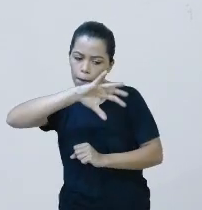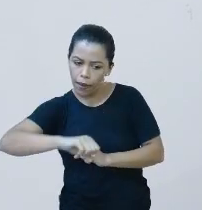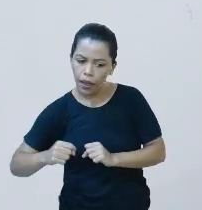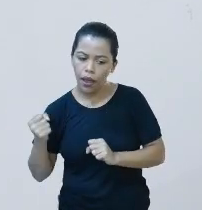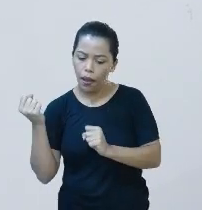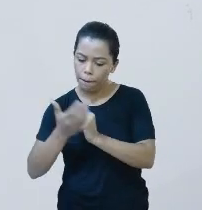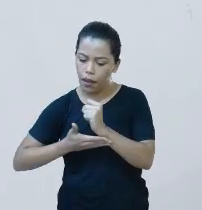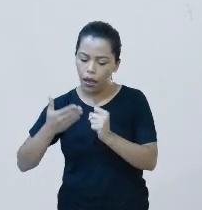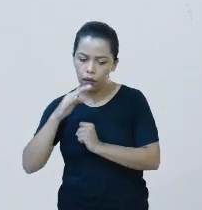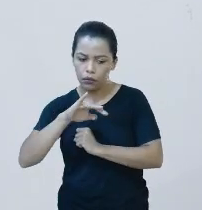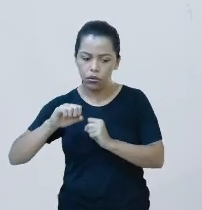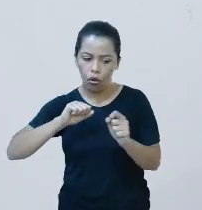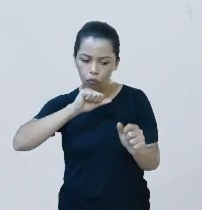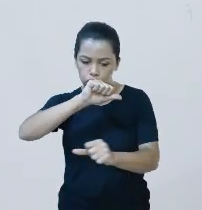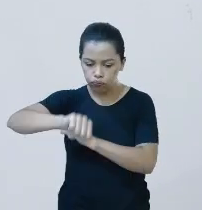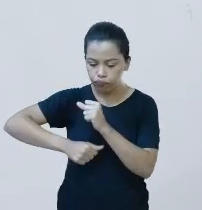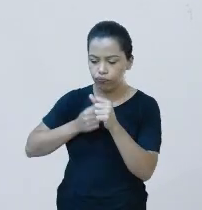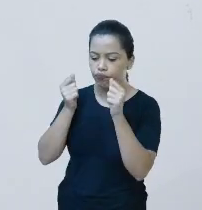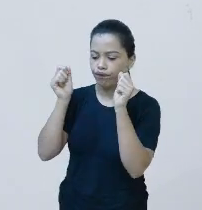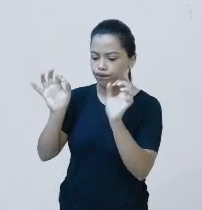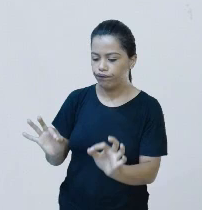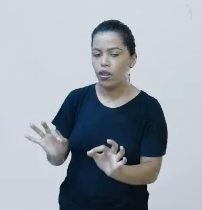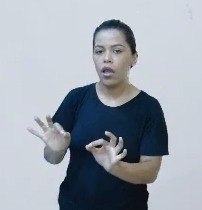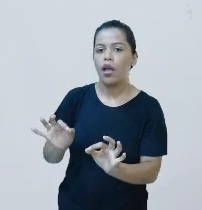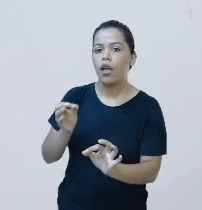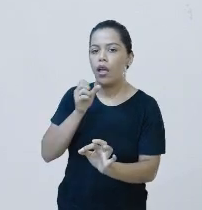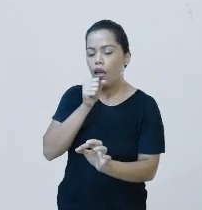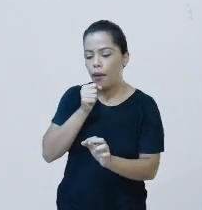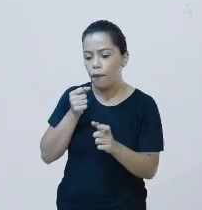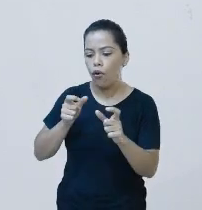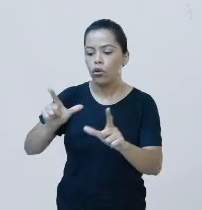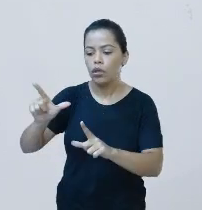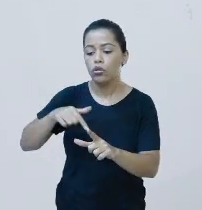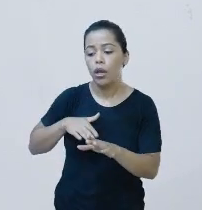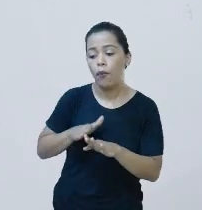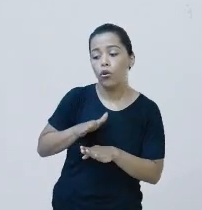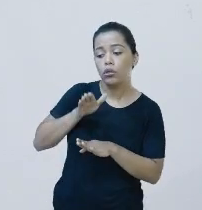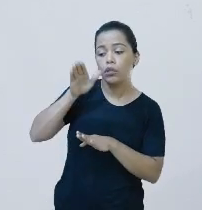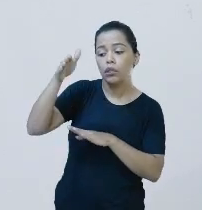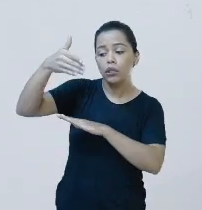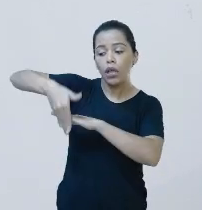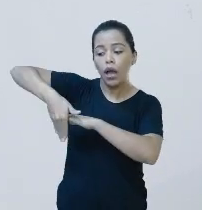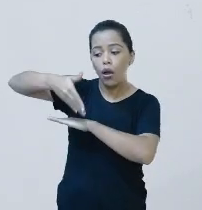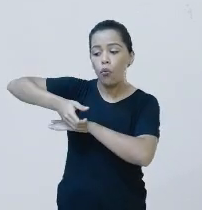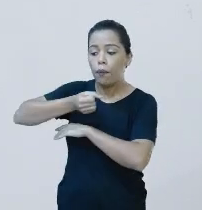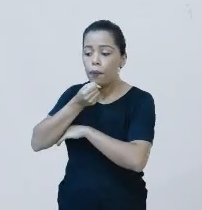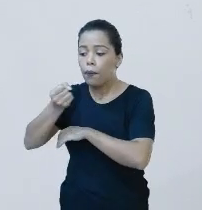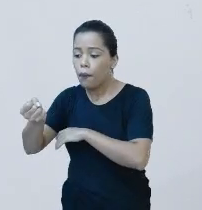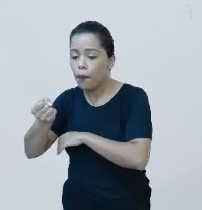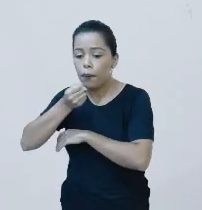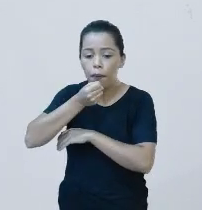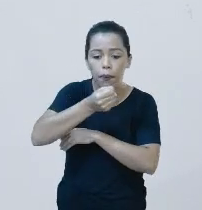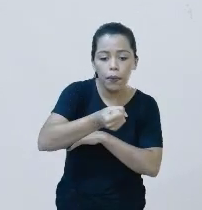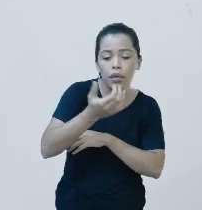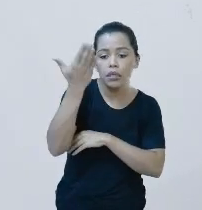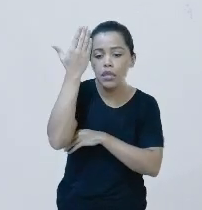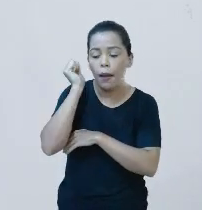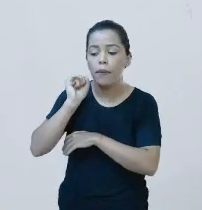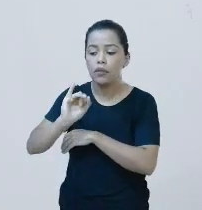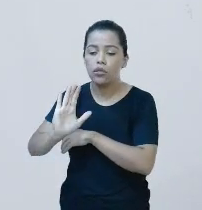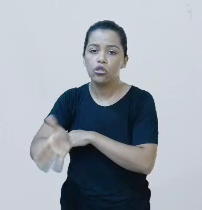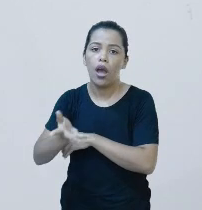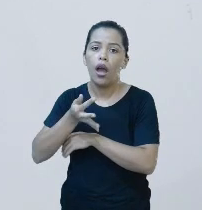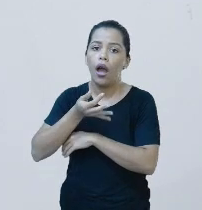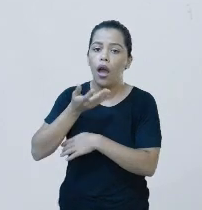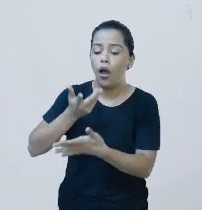e transformá-la em uma reportagem. Ele pode ir naquela rua entrevistar os moradores, saber se já aconteceu